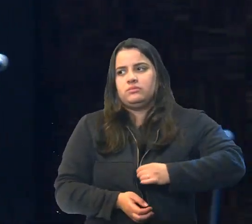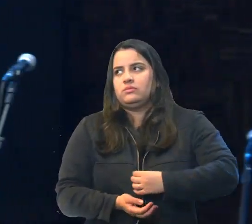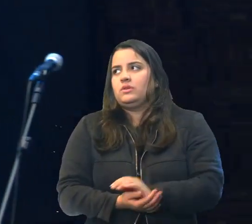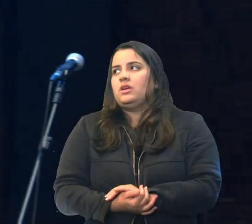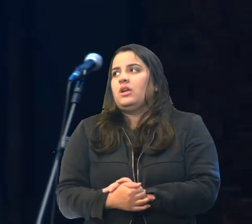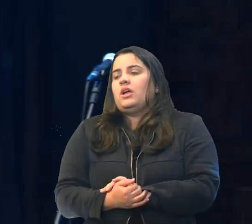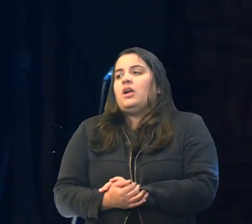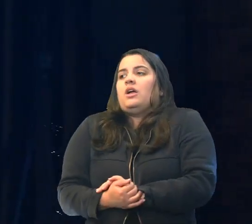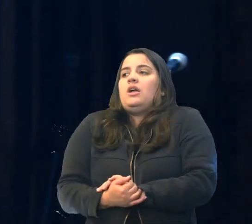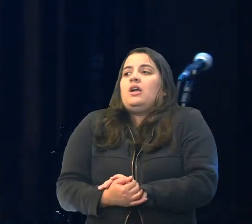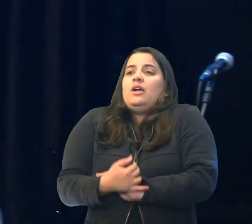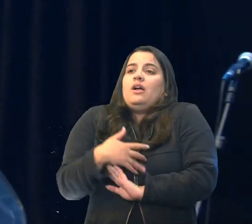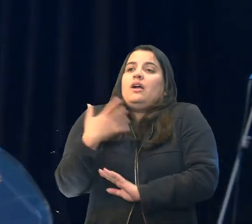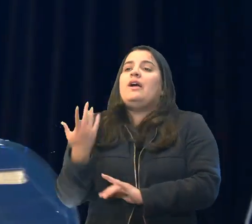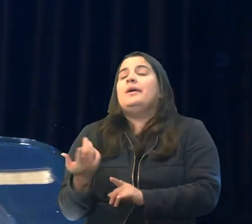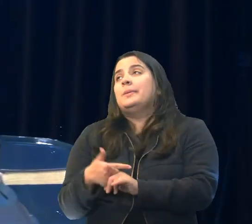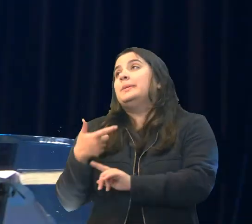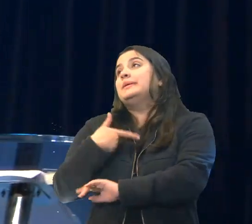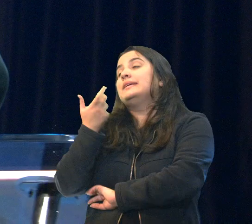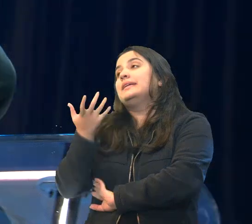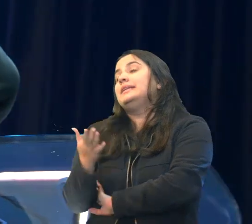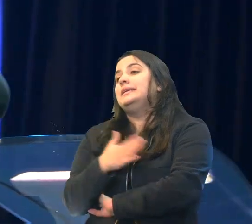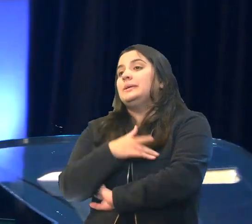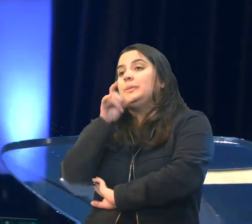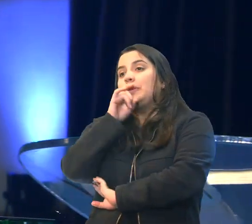Ai, como eu queria que meu pai estivesse aqui, pastor.